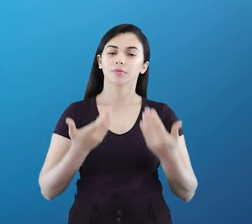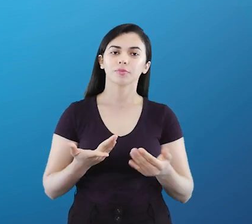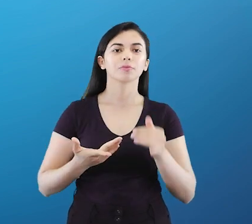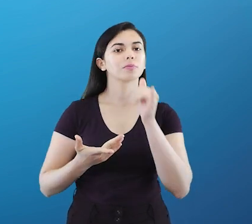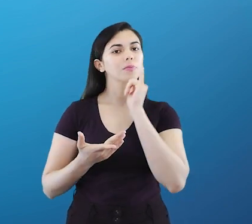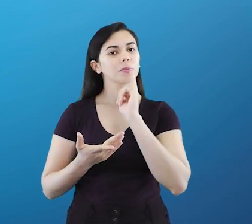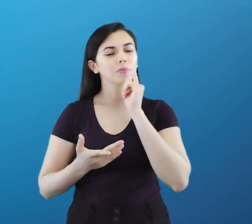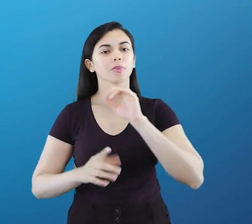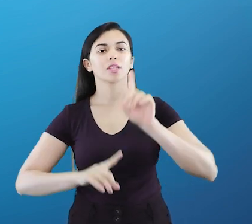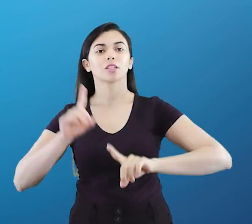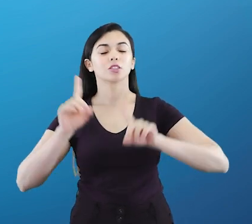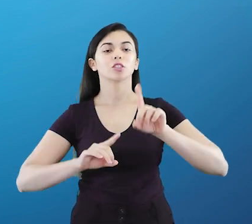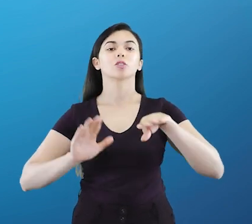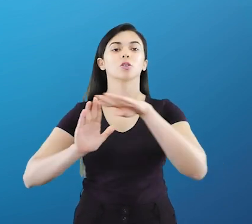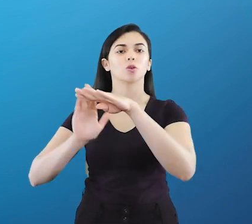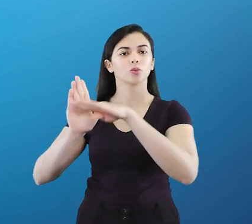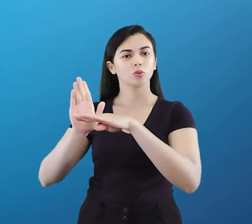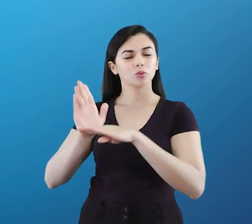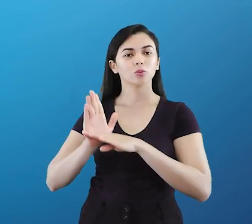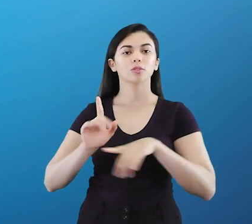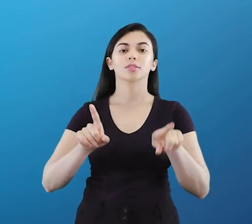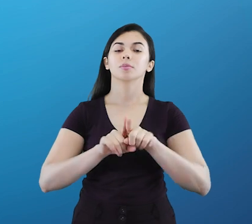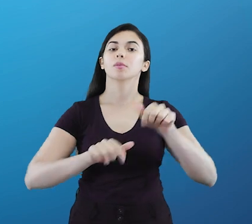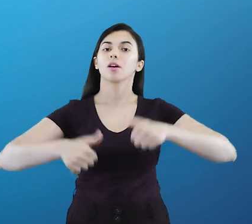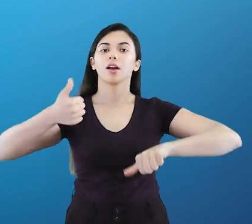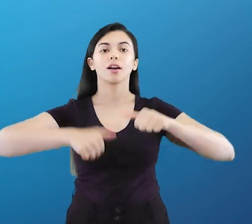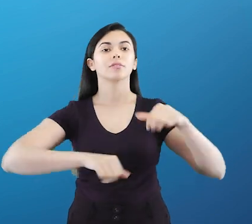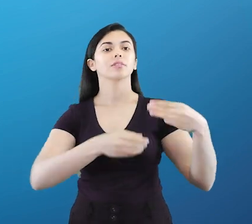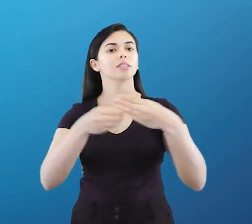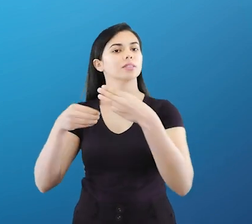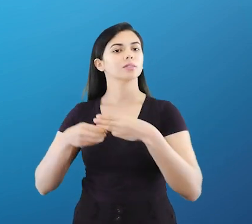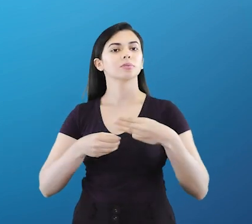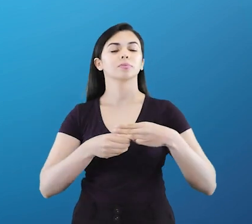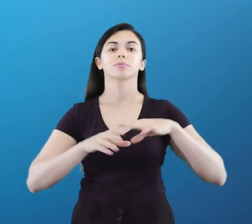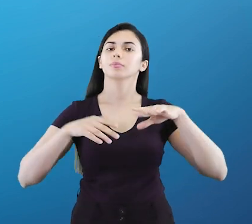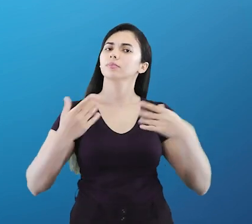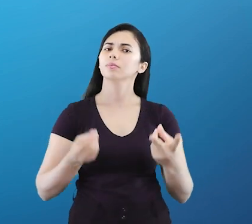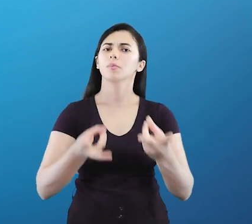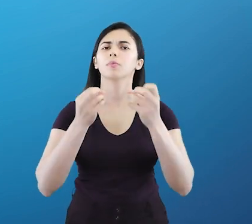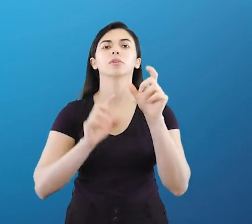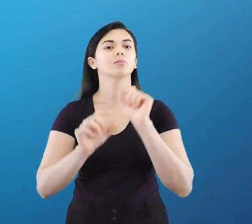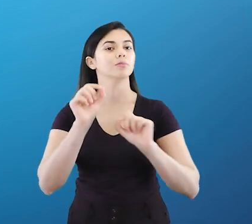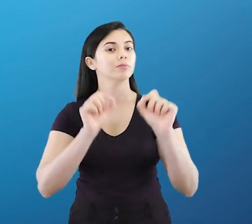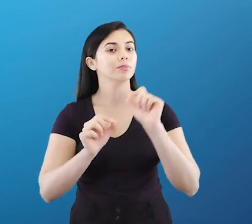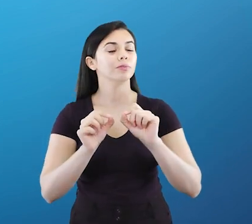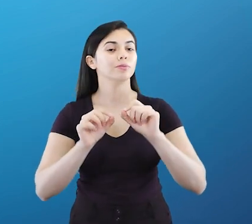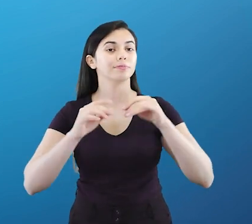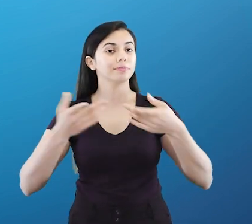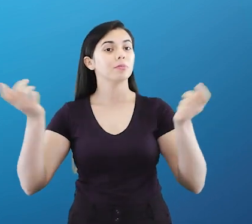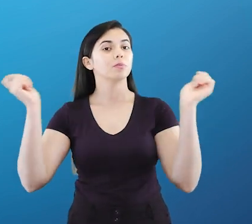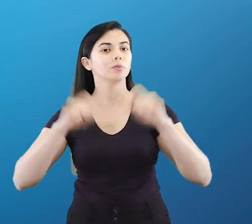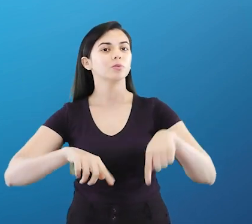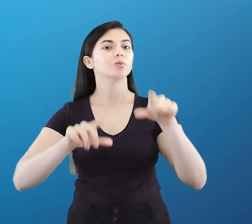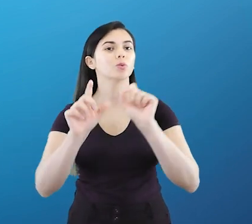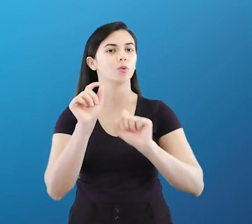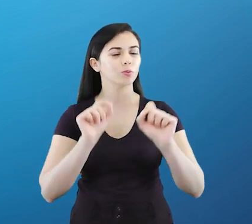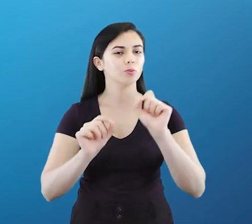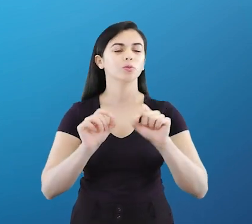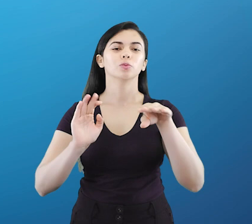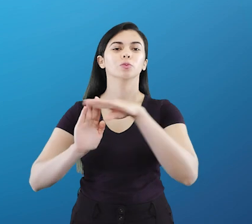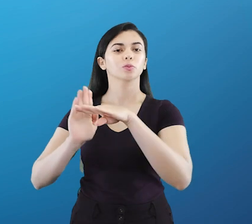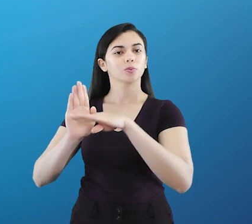Serviços como indicadores no planejamento e a avaliação dos municípios. Então, perceba que, para que haja essa promoção,